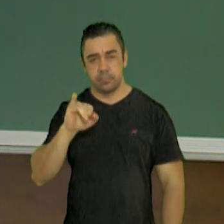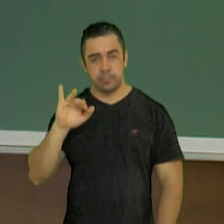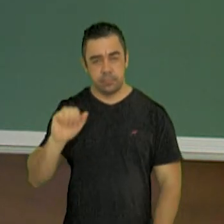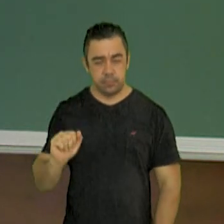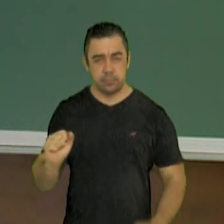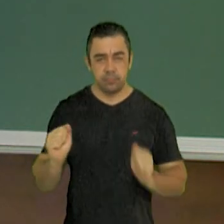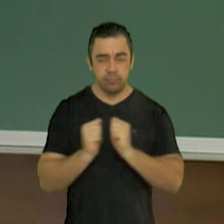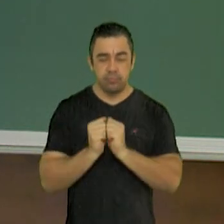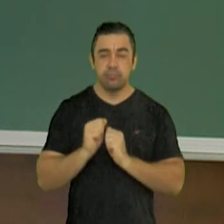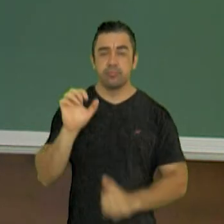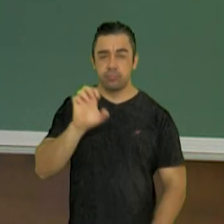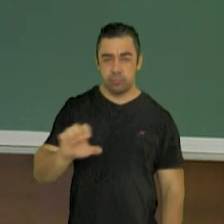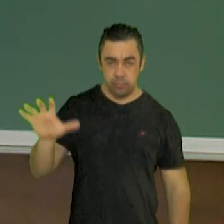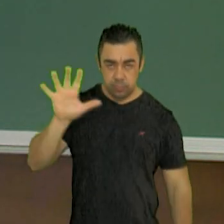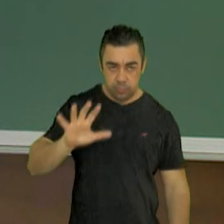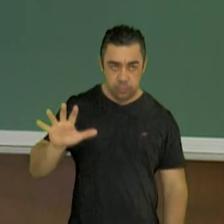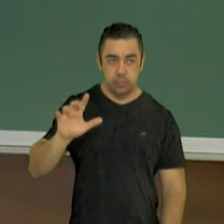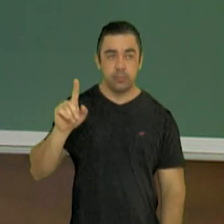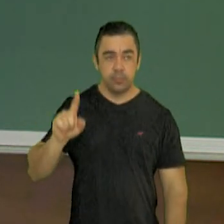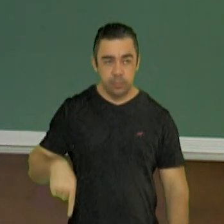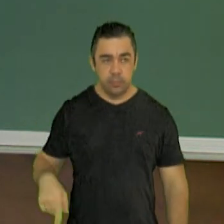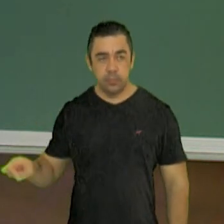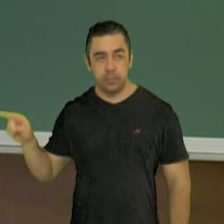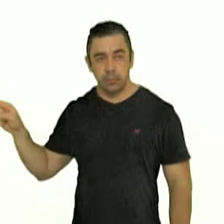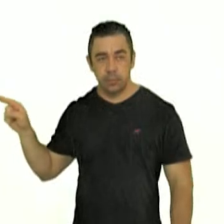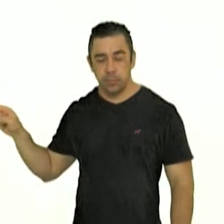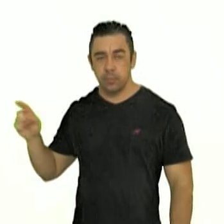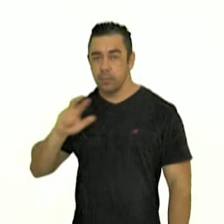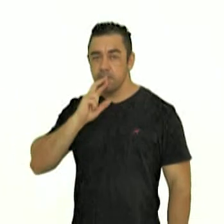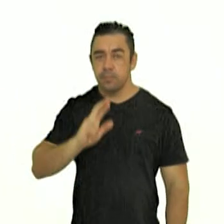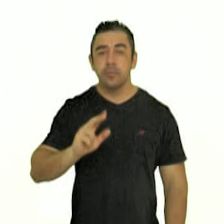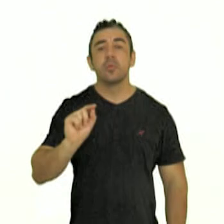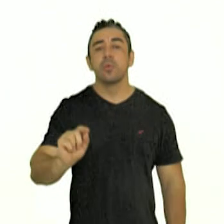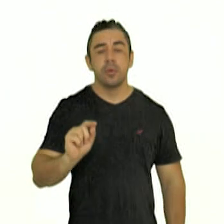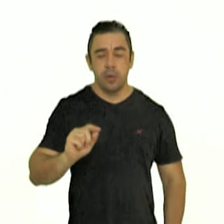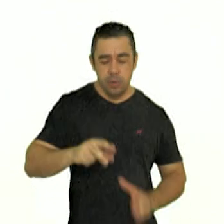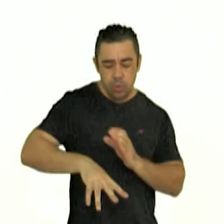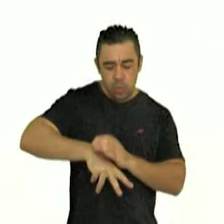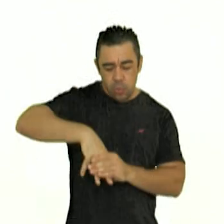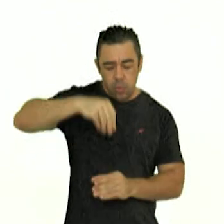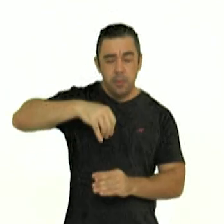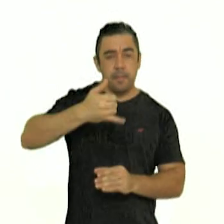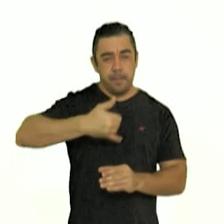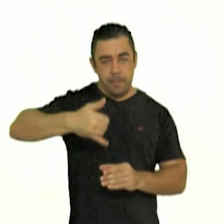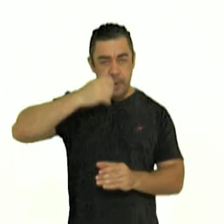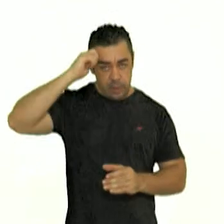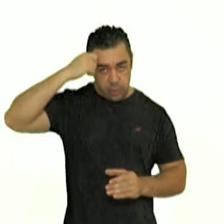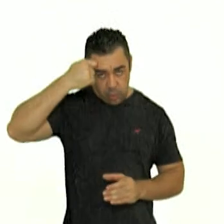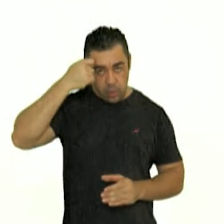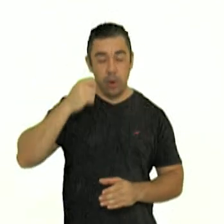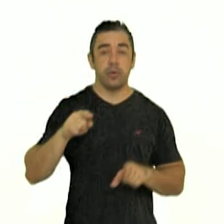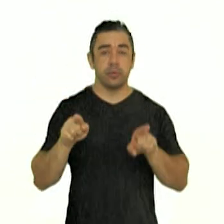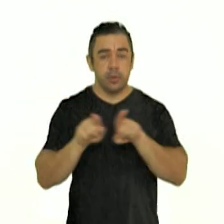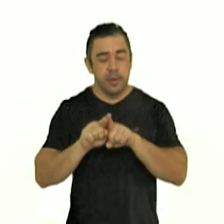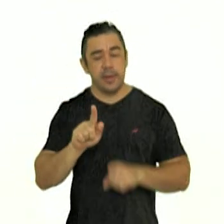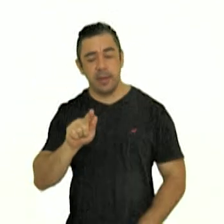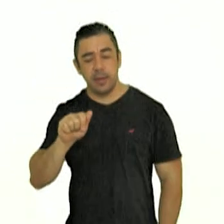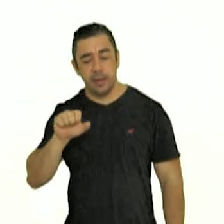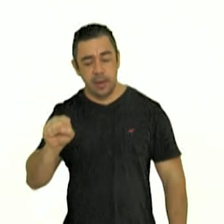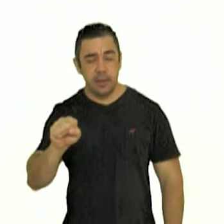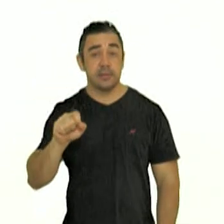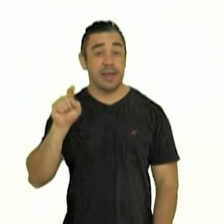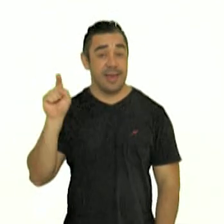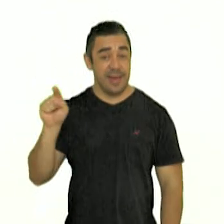com a União Europeia. Vamos direto à resposta, a exploração de petróleo e gás natural na Ásia Central.